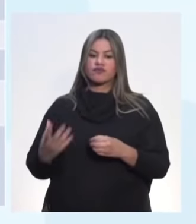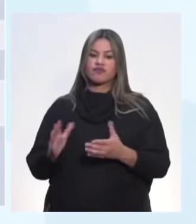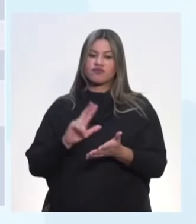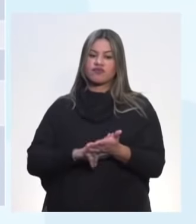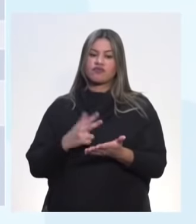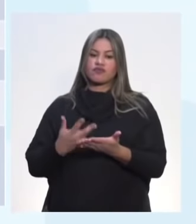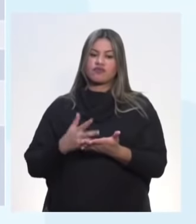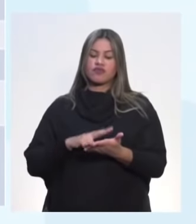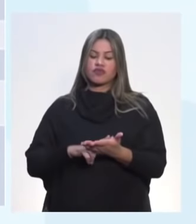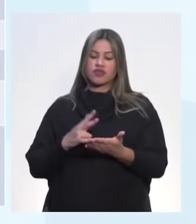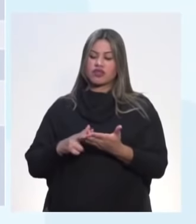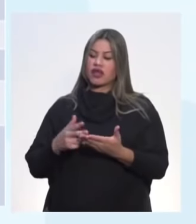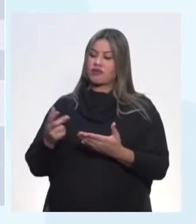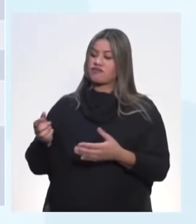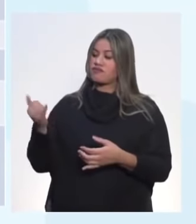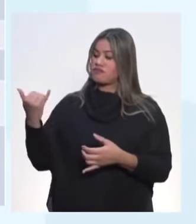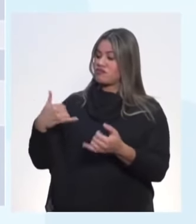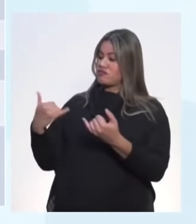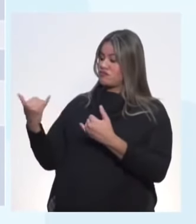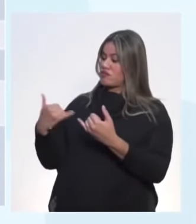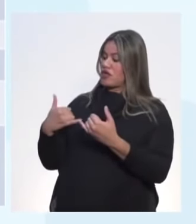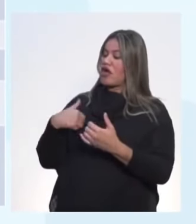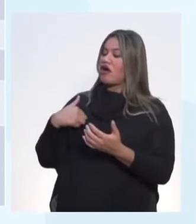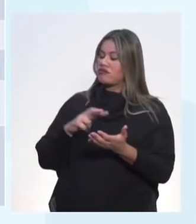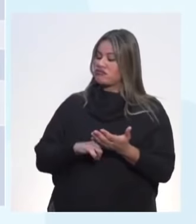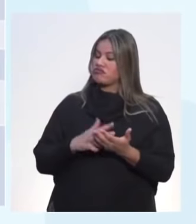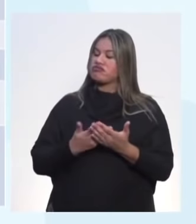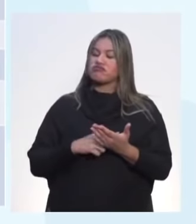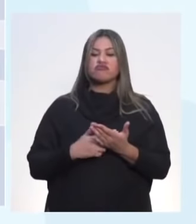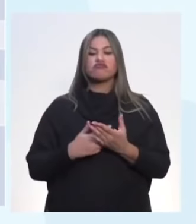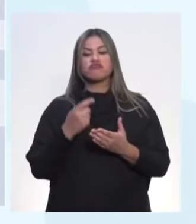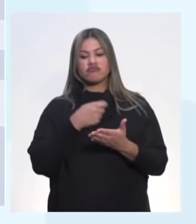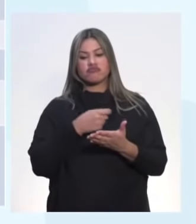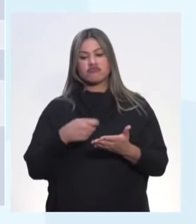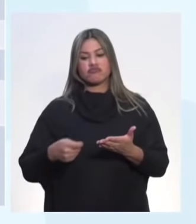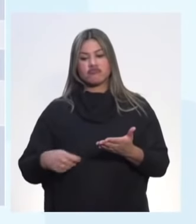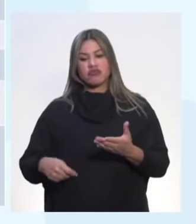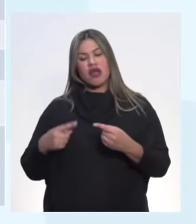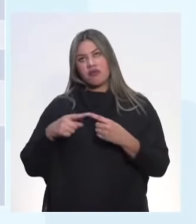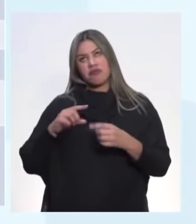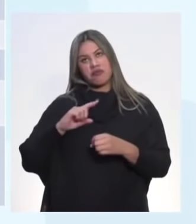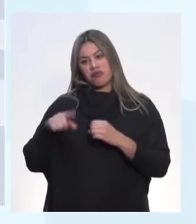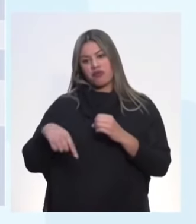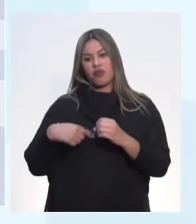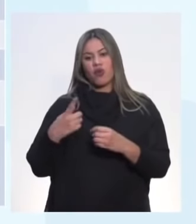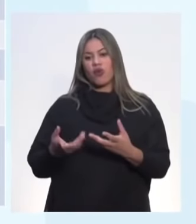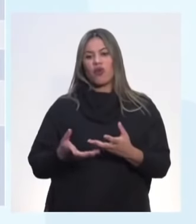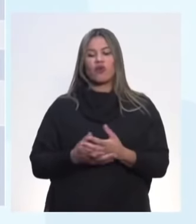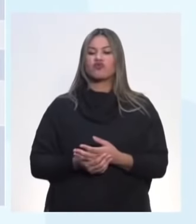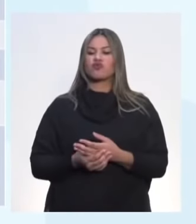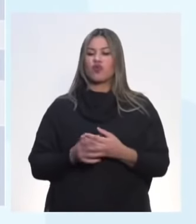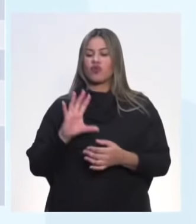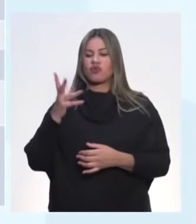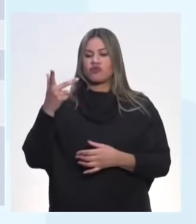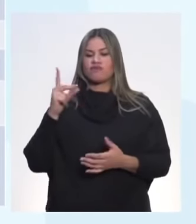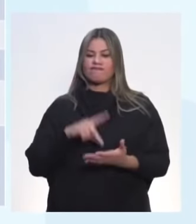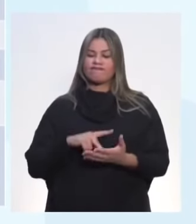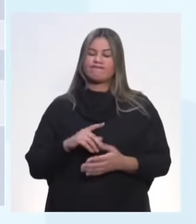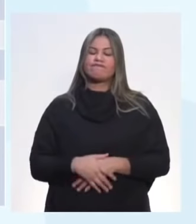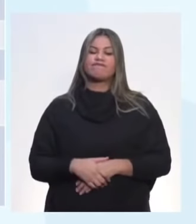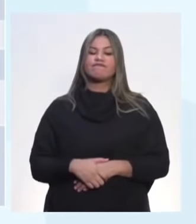narrados. Então, a gente tenta interpretar o que está acontecendo, bem como ela colocou, no mundo, em algum fato que aconteceu, enfim.